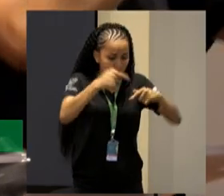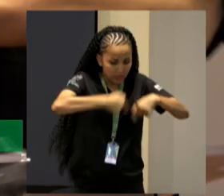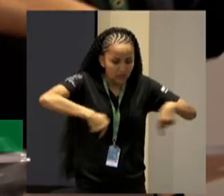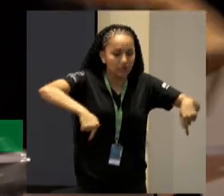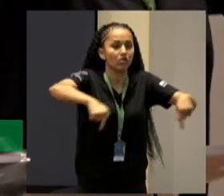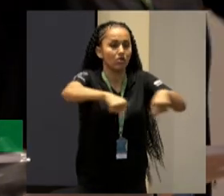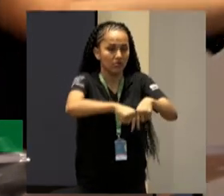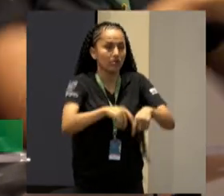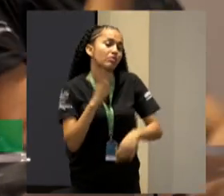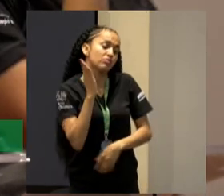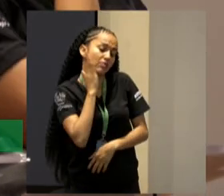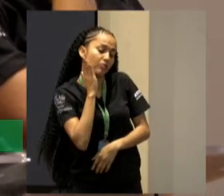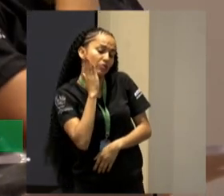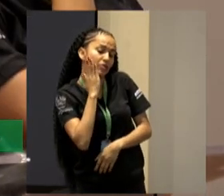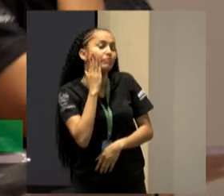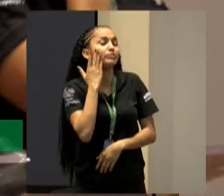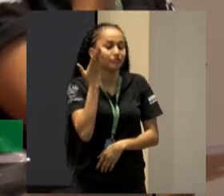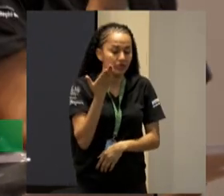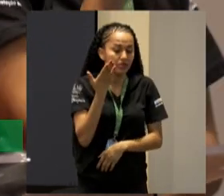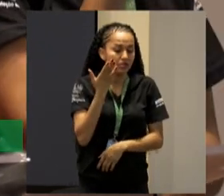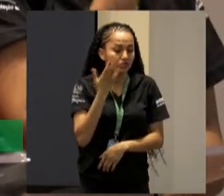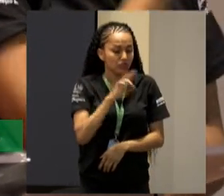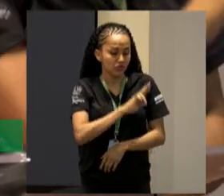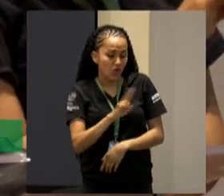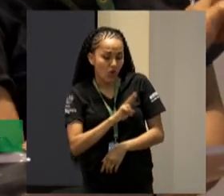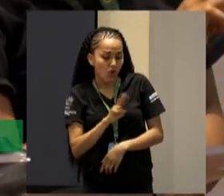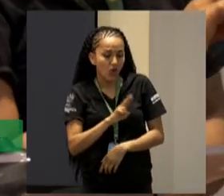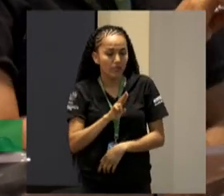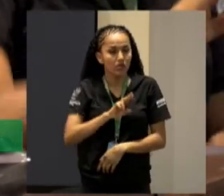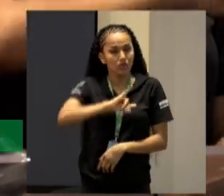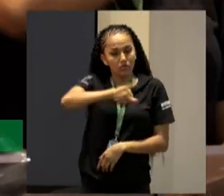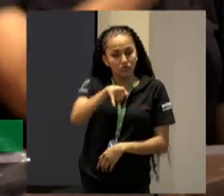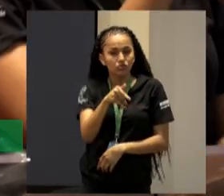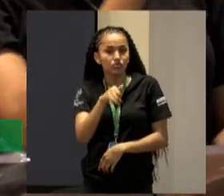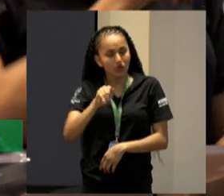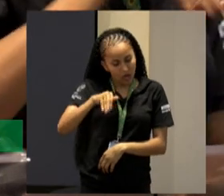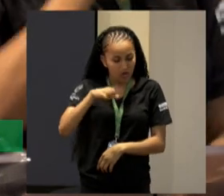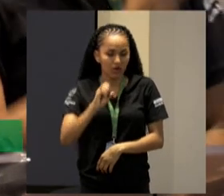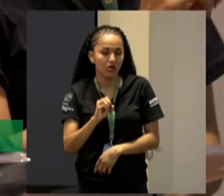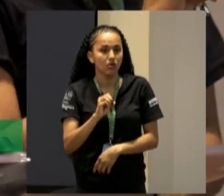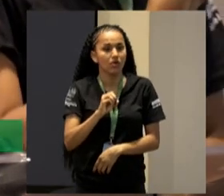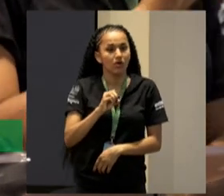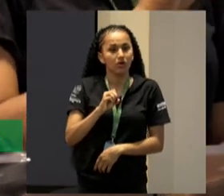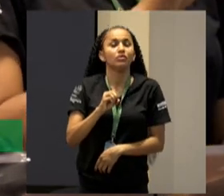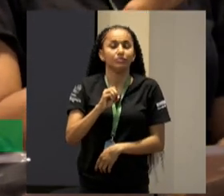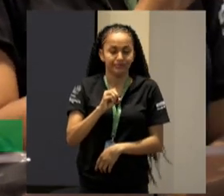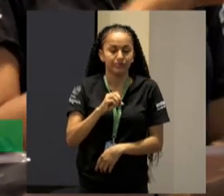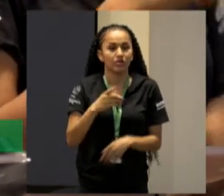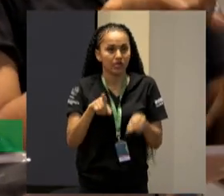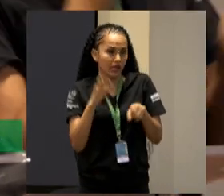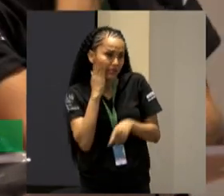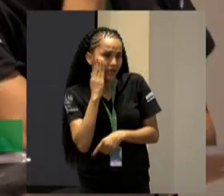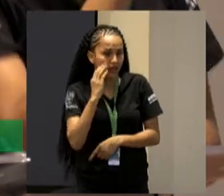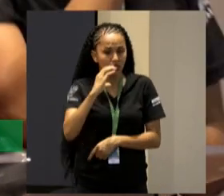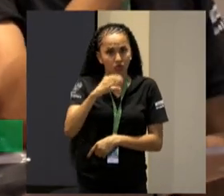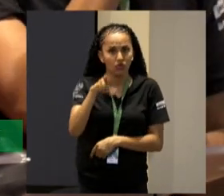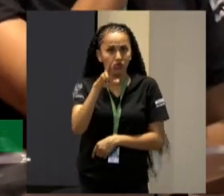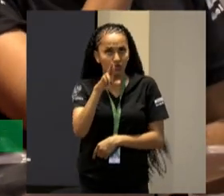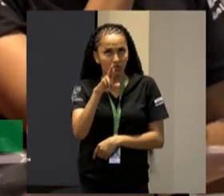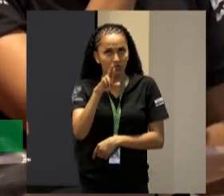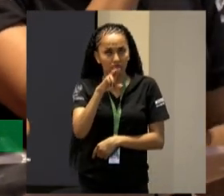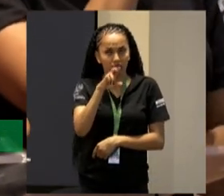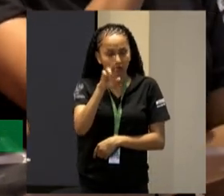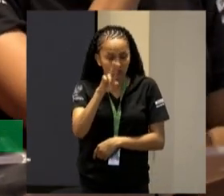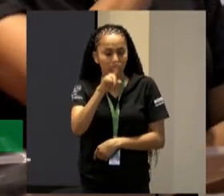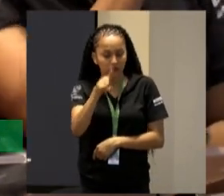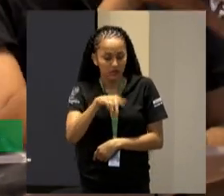Palmares, sabíamos de nomes como João Cândido, sabíamos de Cruz de Souza, sabíamos de Antonieta de Barros.